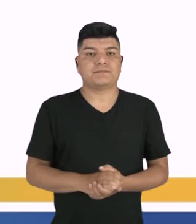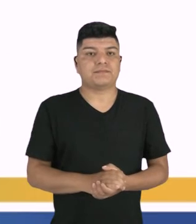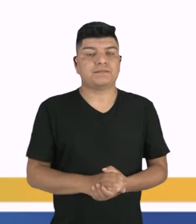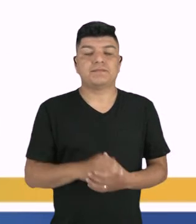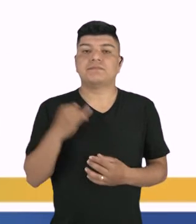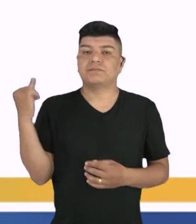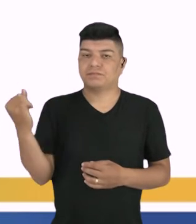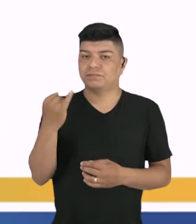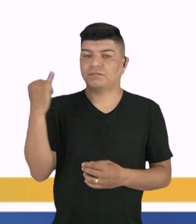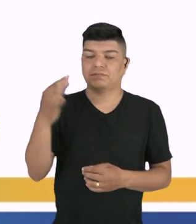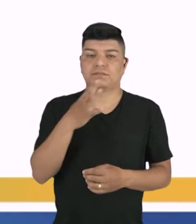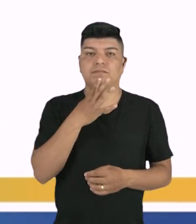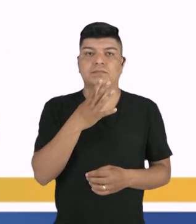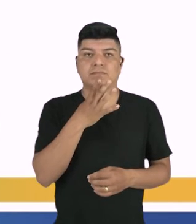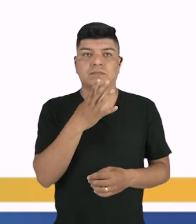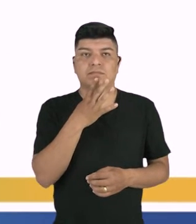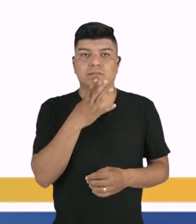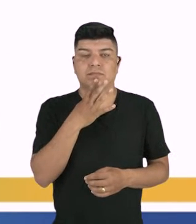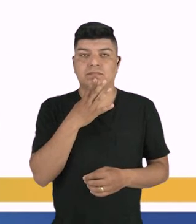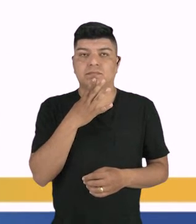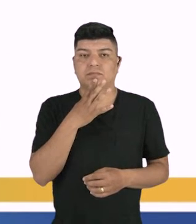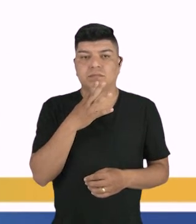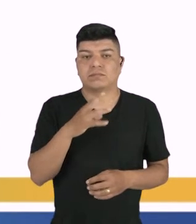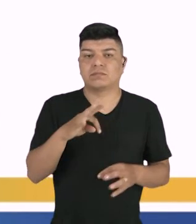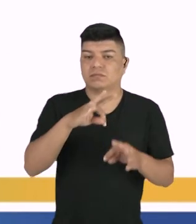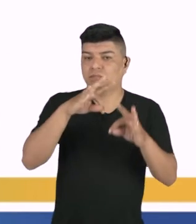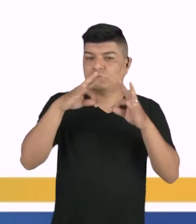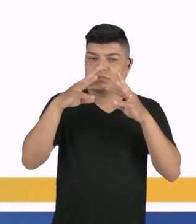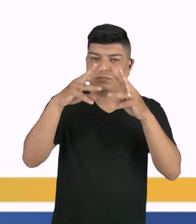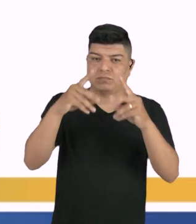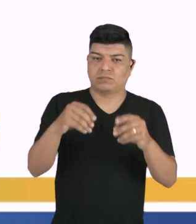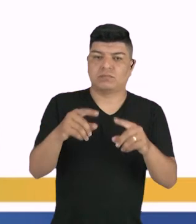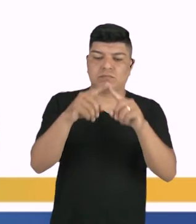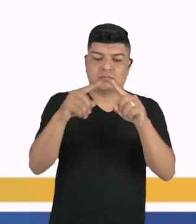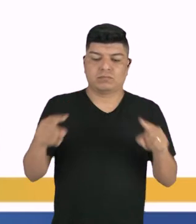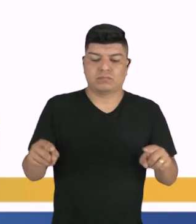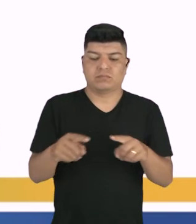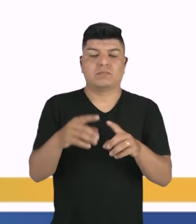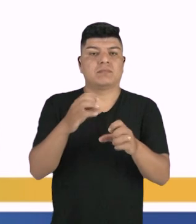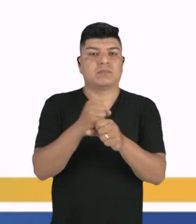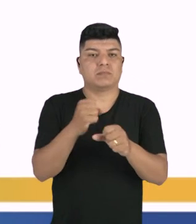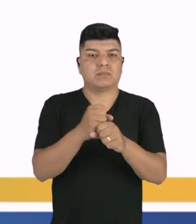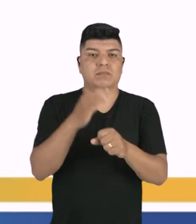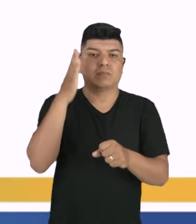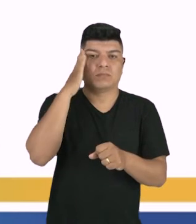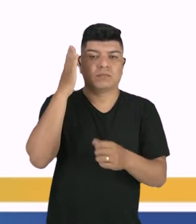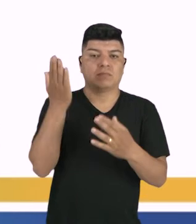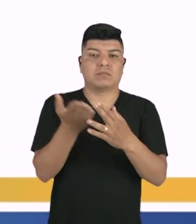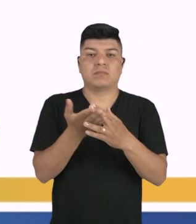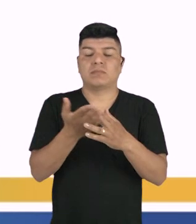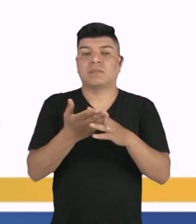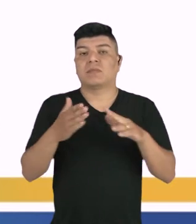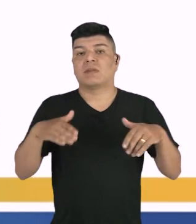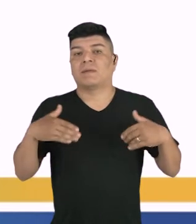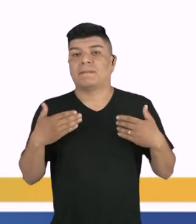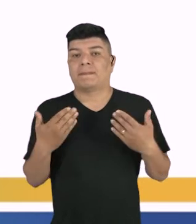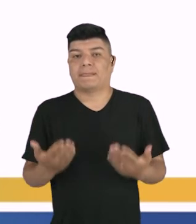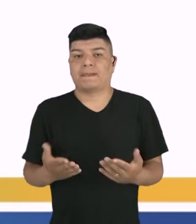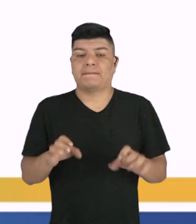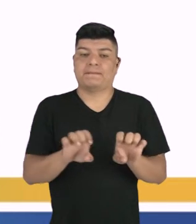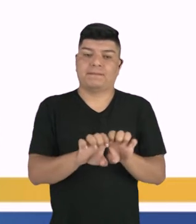Então é importante conhecermos o ciclo trigonométrico e sabermos o intervalo para qual